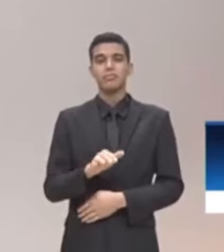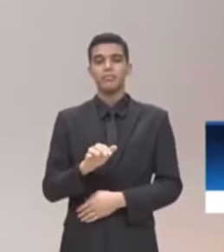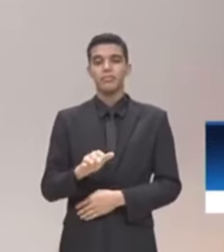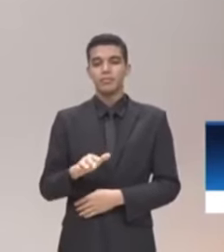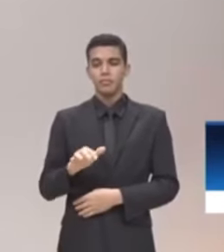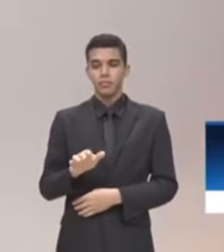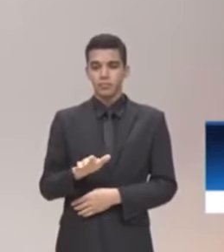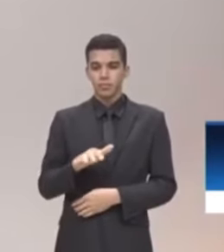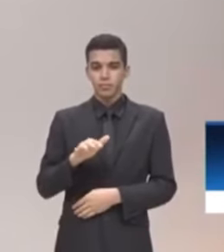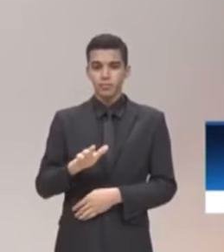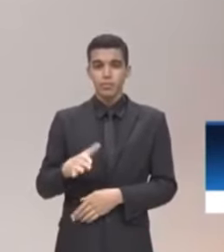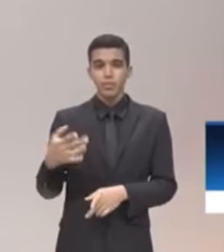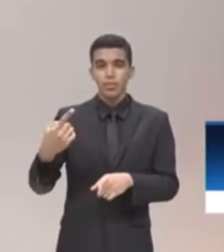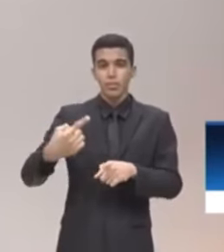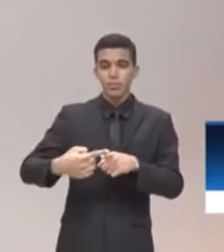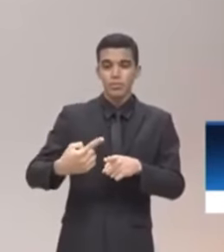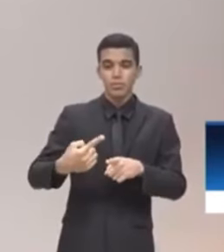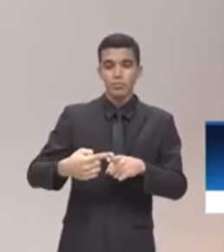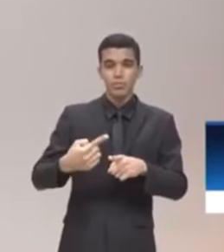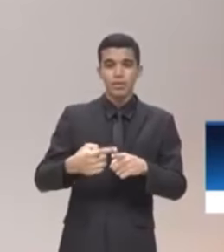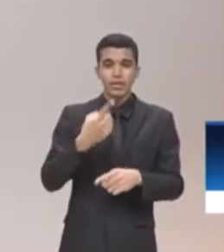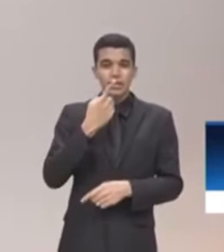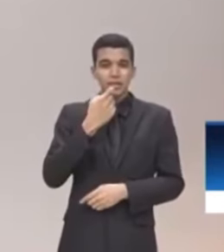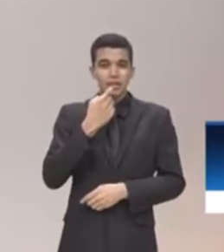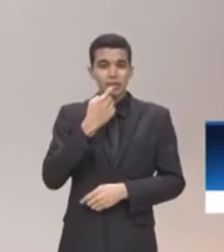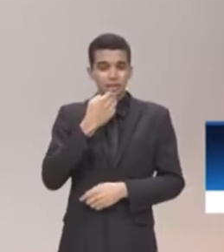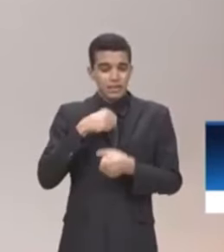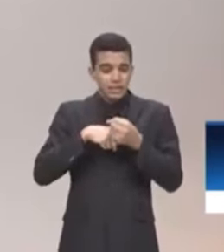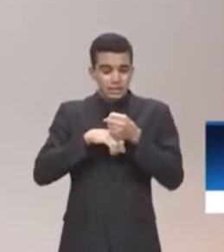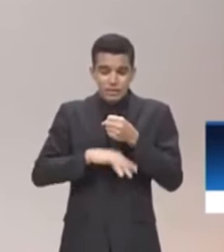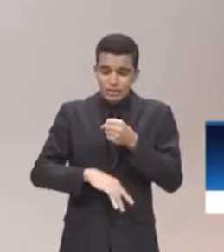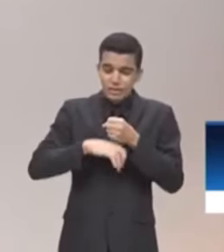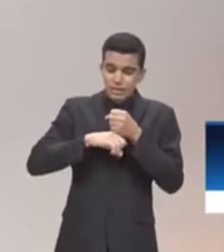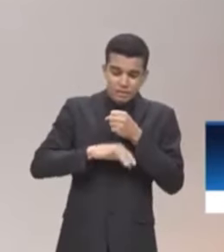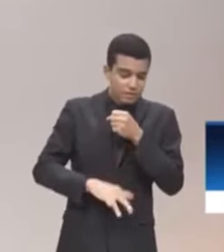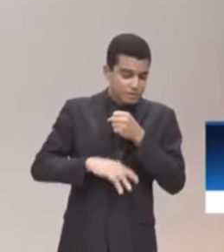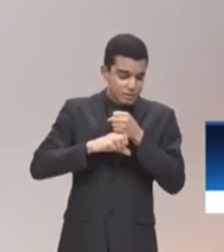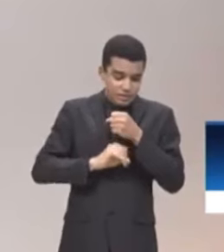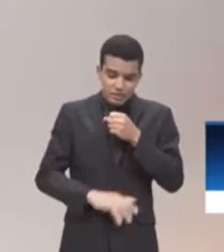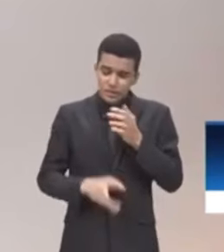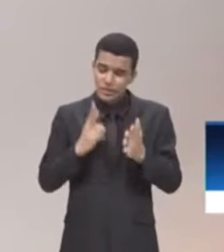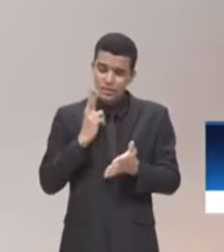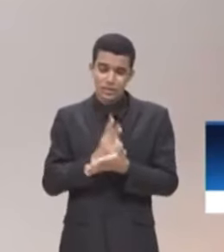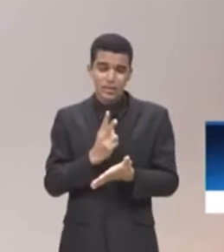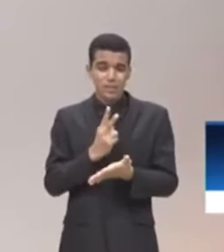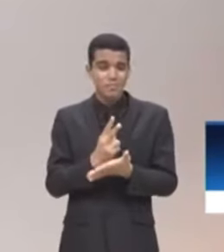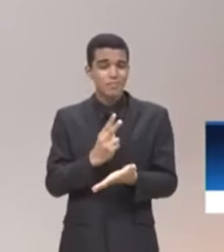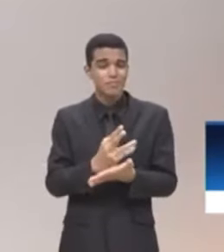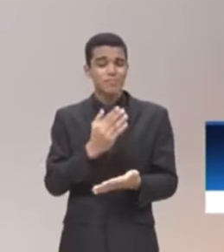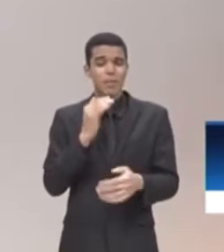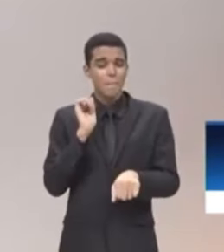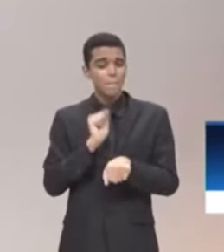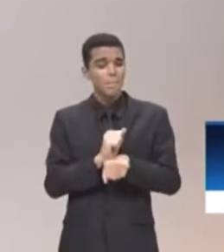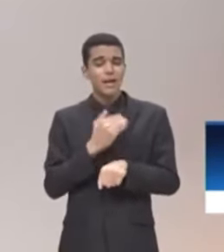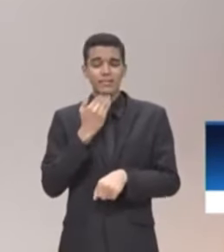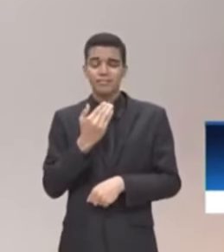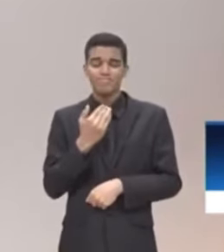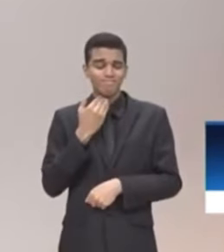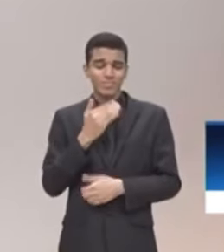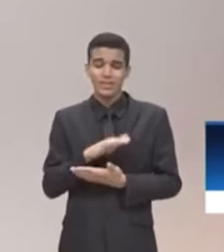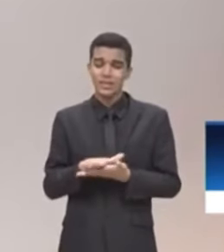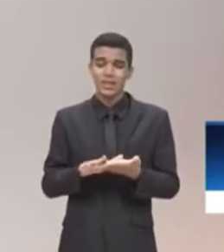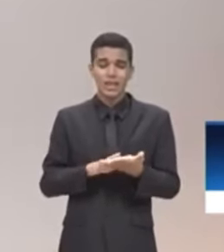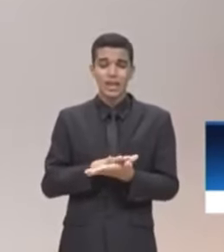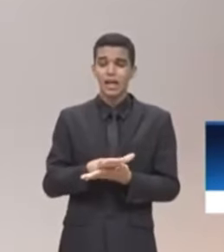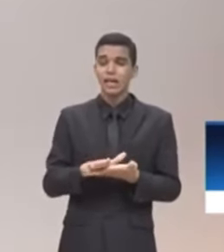Um fluxo de sangue que não para de jorrar, uma situação que ninguém pôde